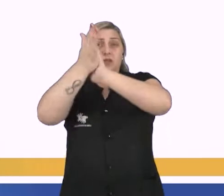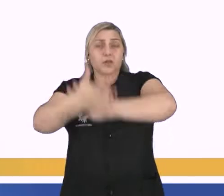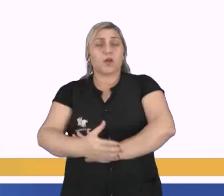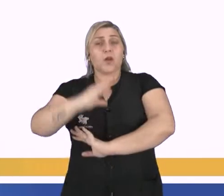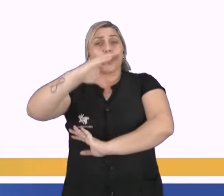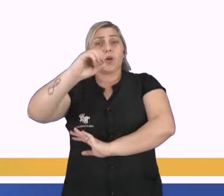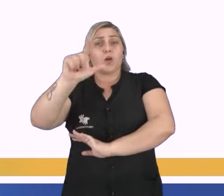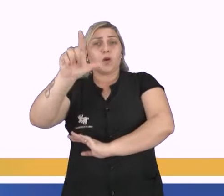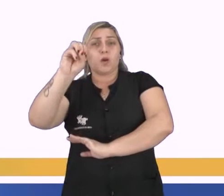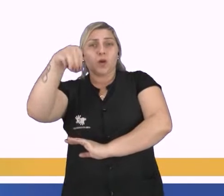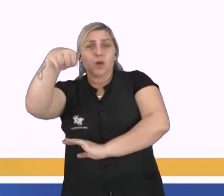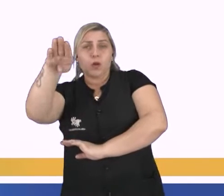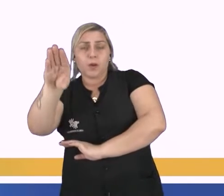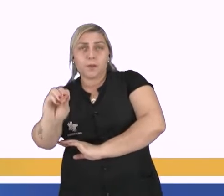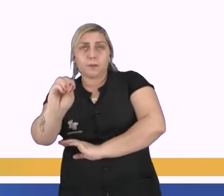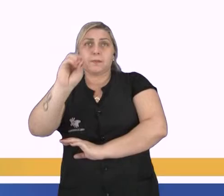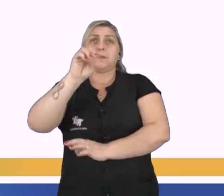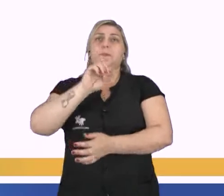ver.